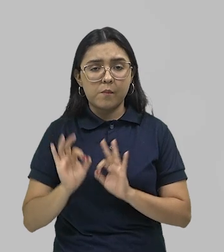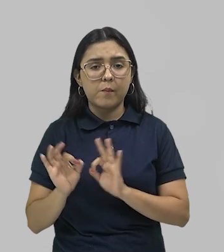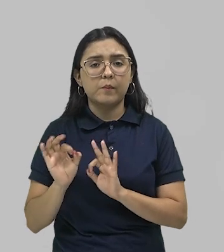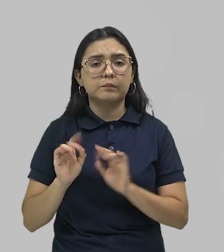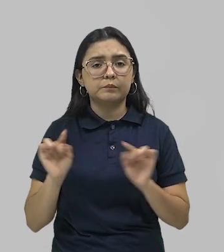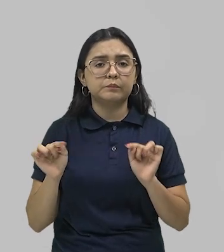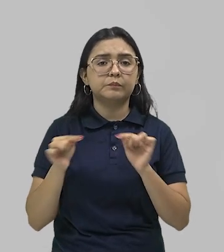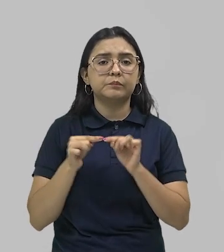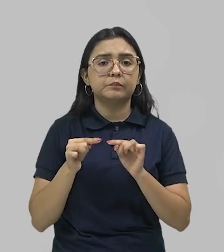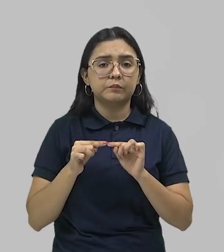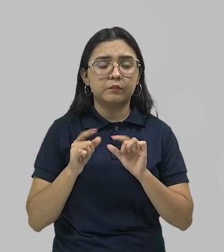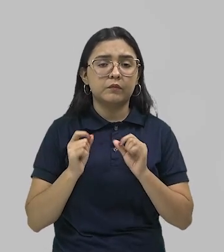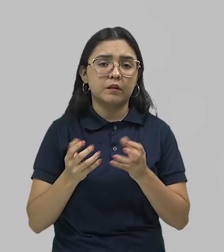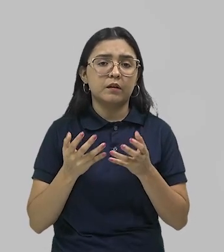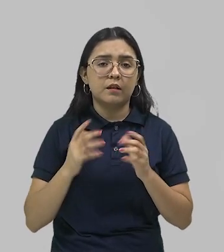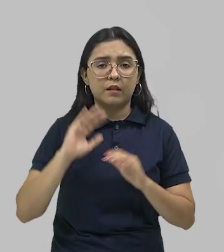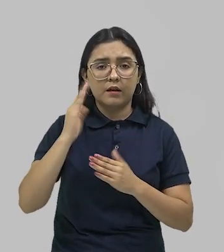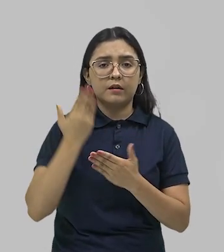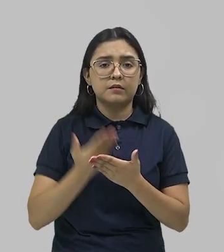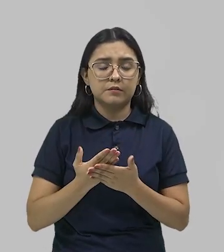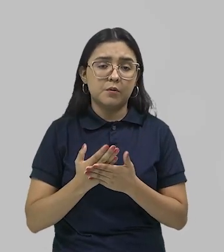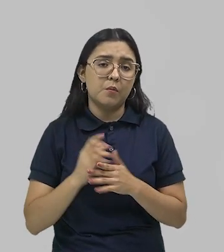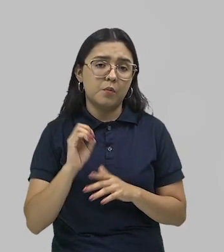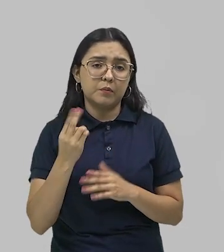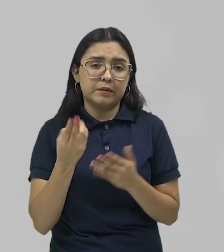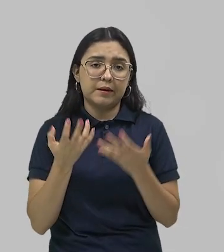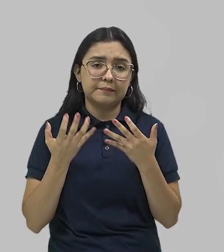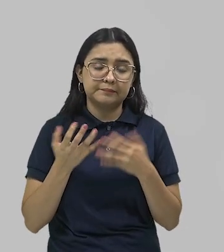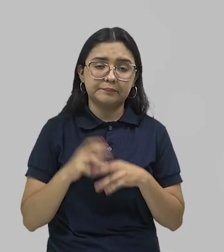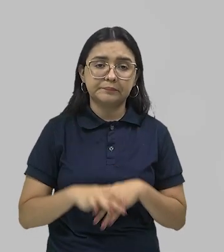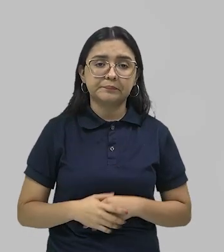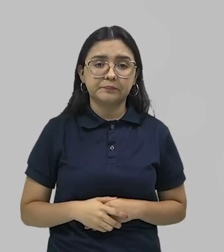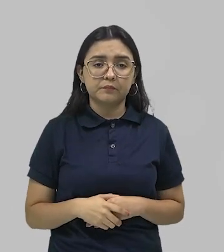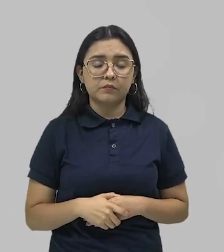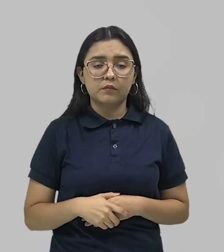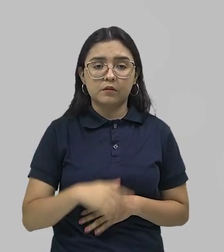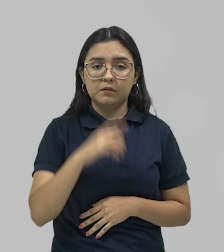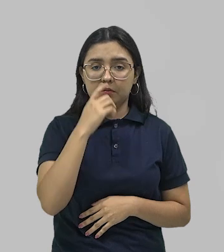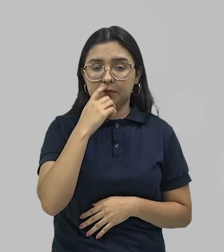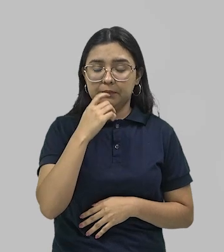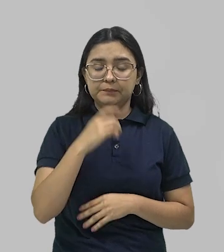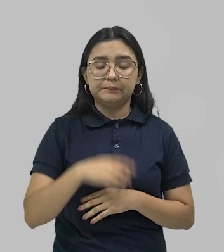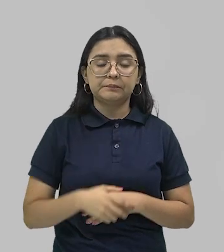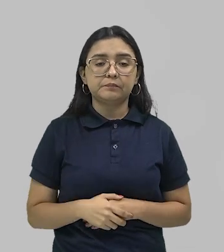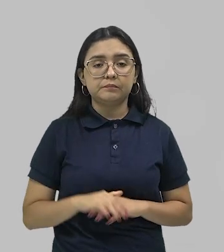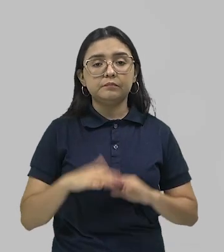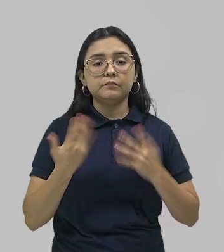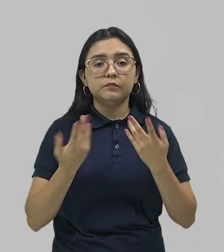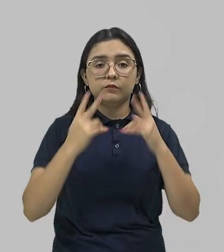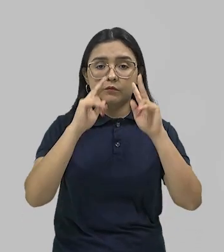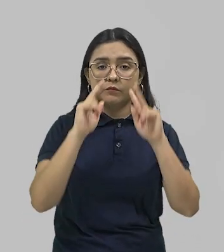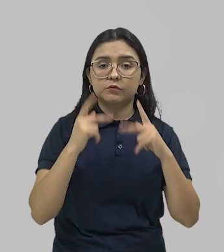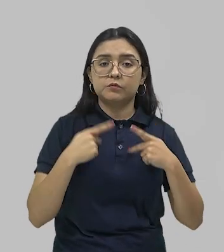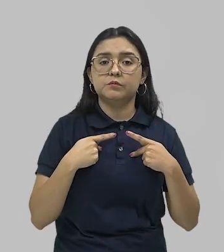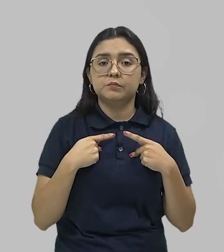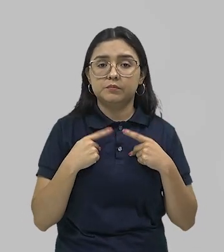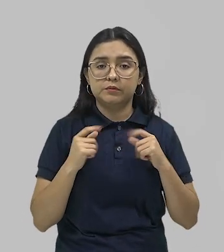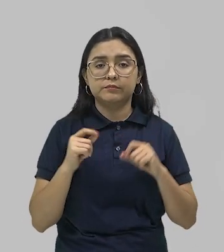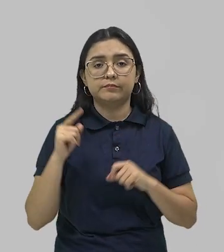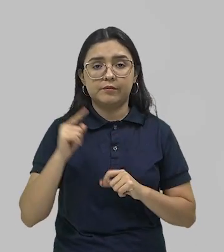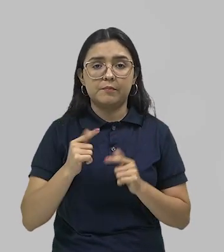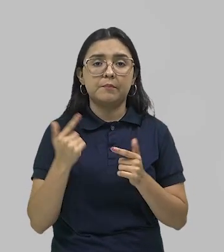acordo com aquilo que ela acredita ou quer, não é verdade? No final das contas, os humanos são grande parte do